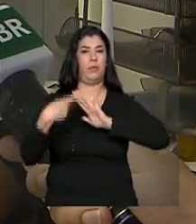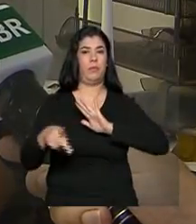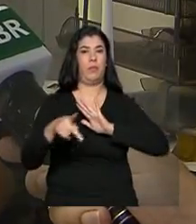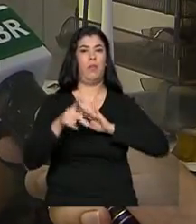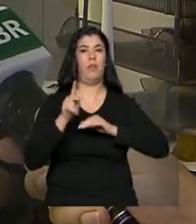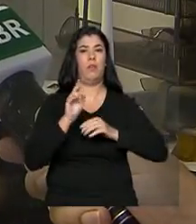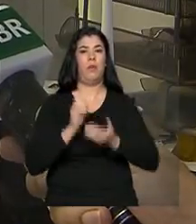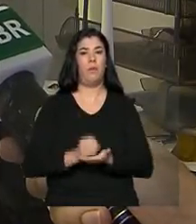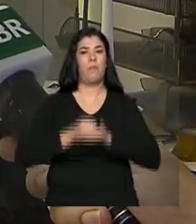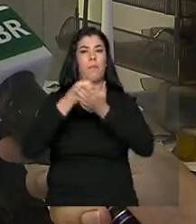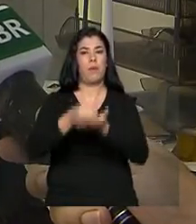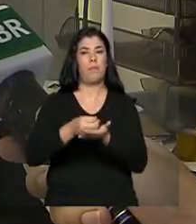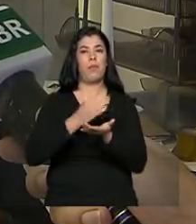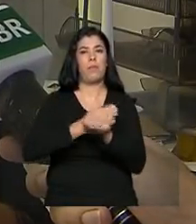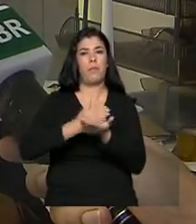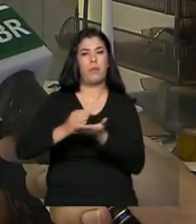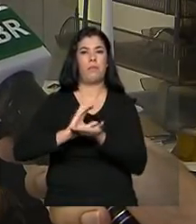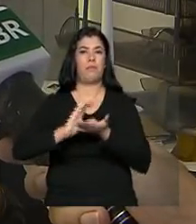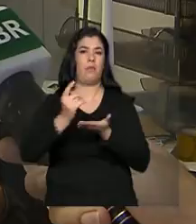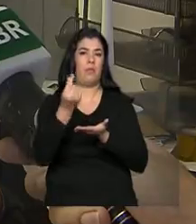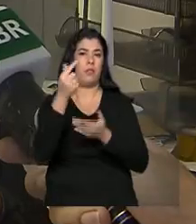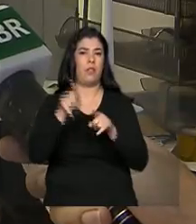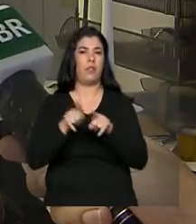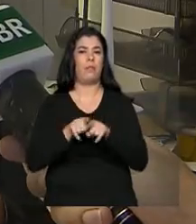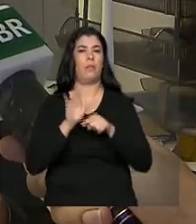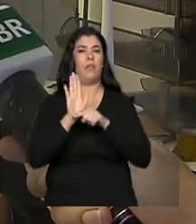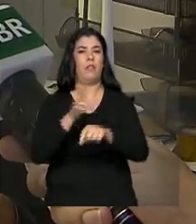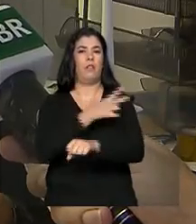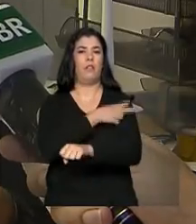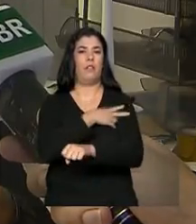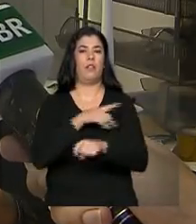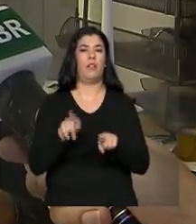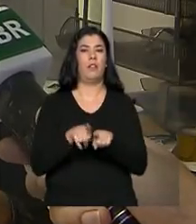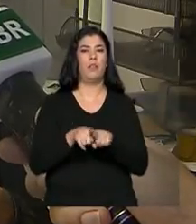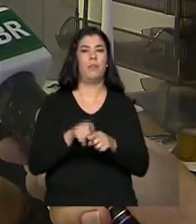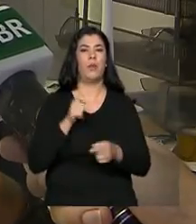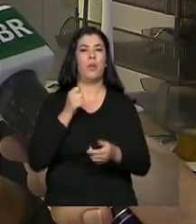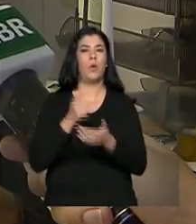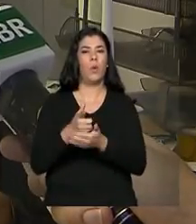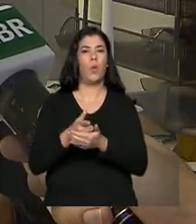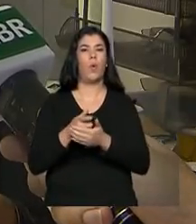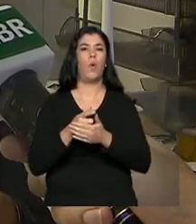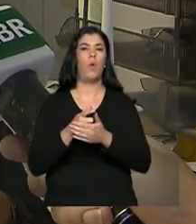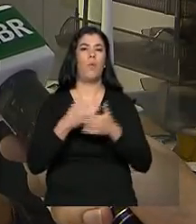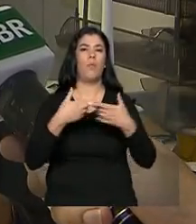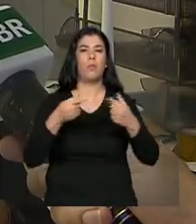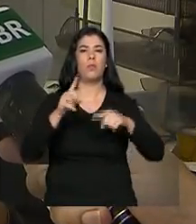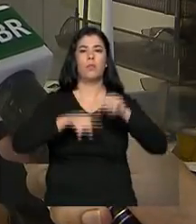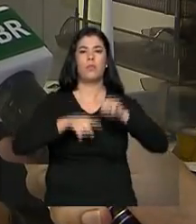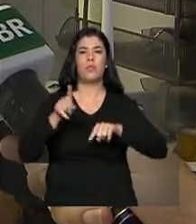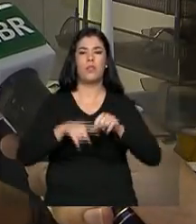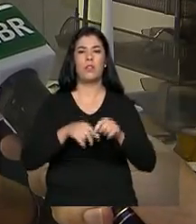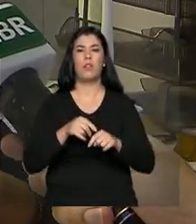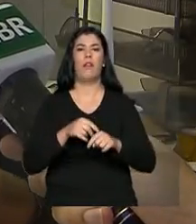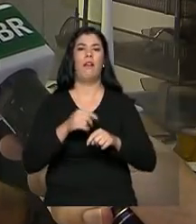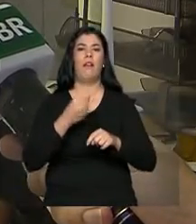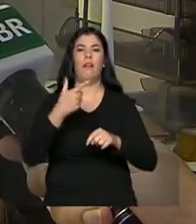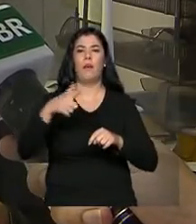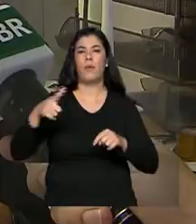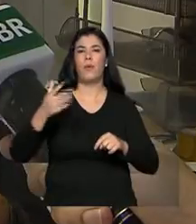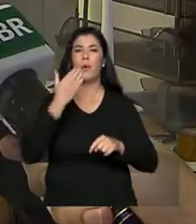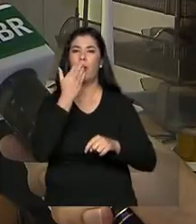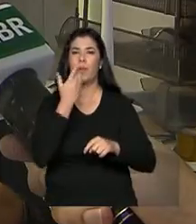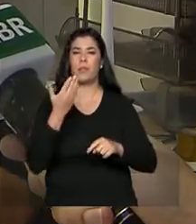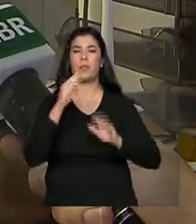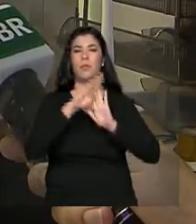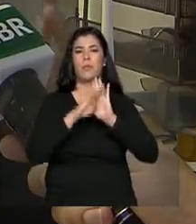crédito, política de assistência técnica, política de compras institucionais de produtos da agricultura familiar, como o Programa de Aquisição de Alimentos e o Programa Nacional